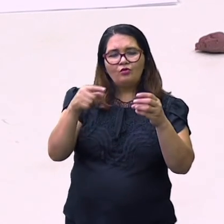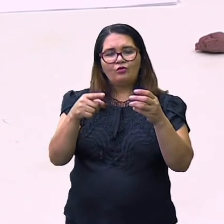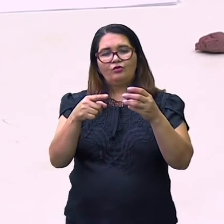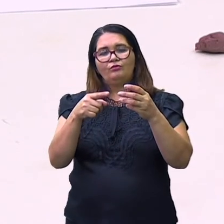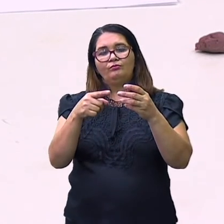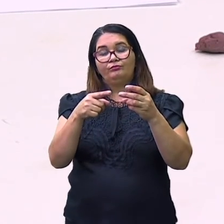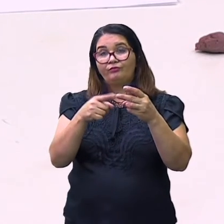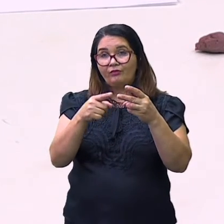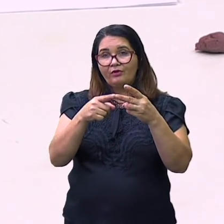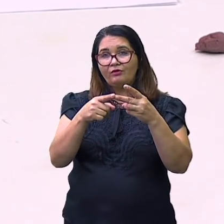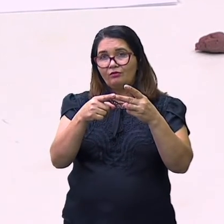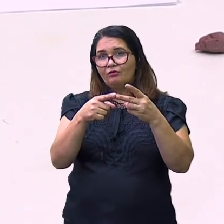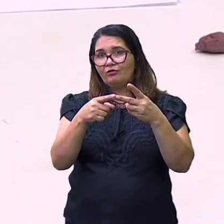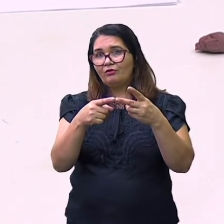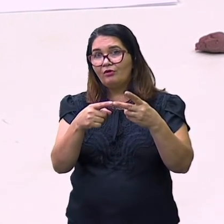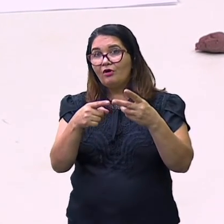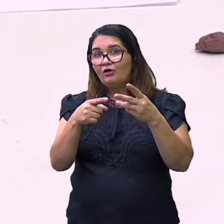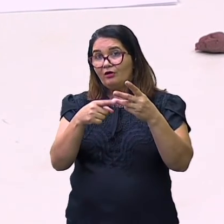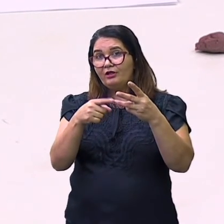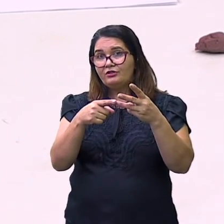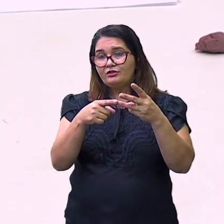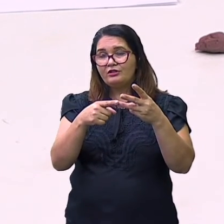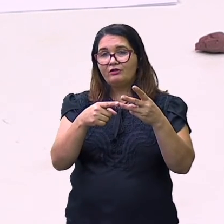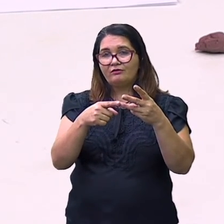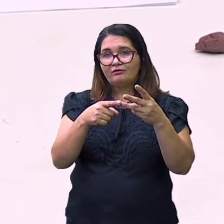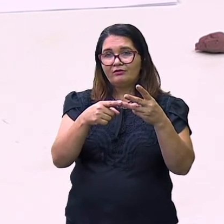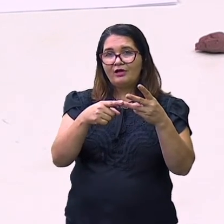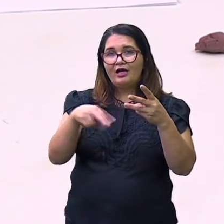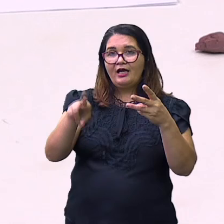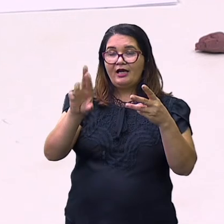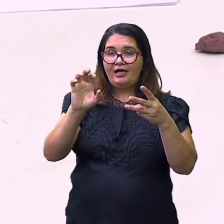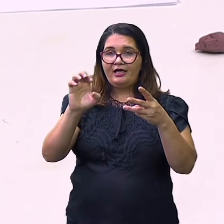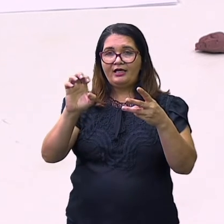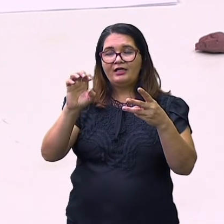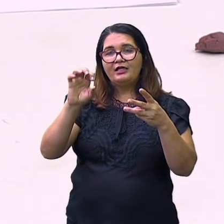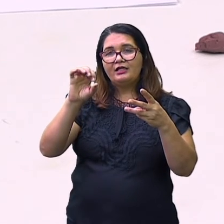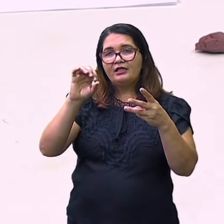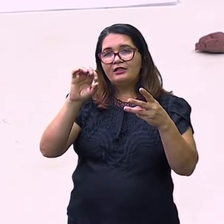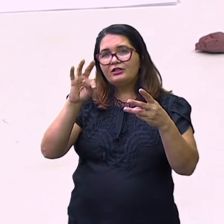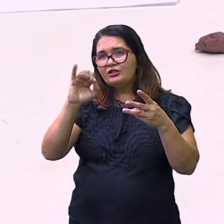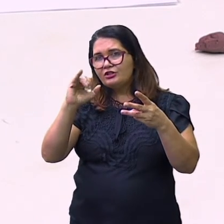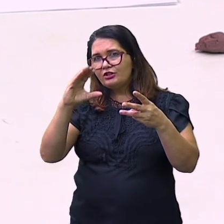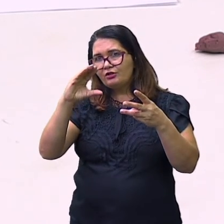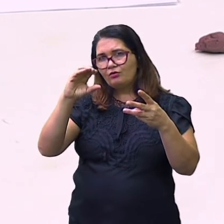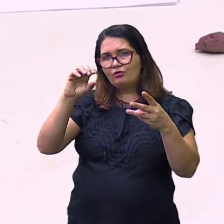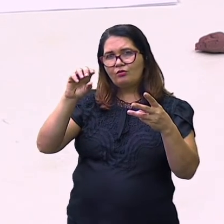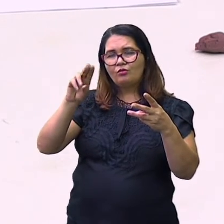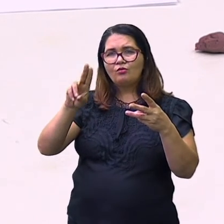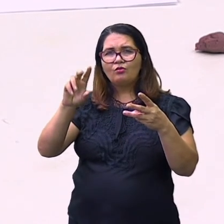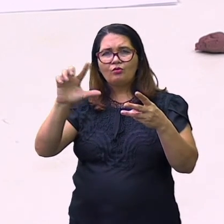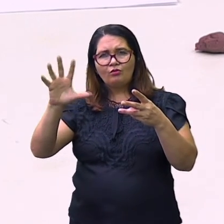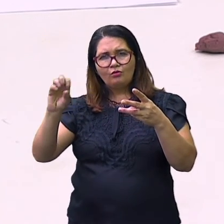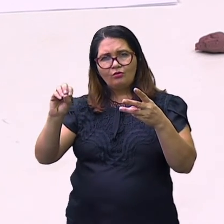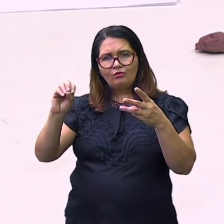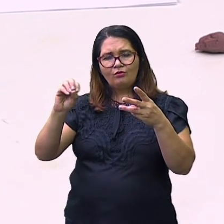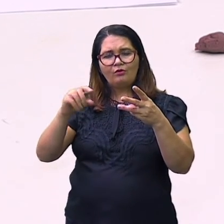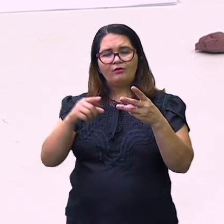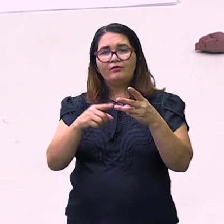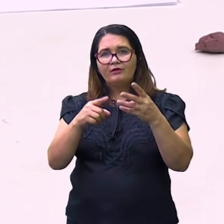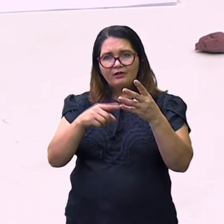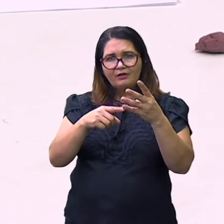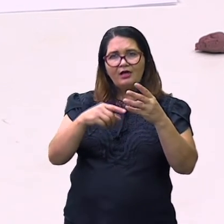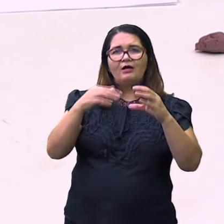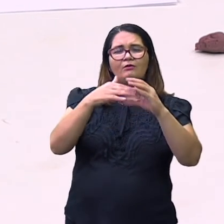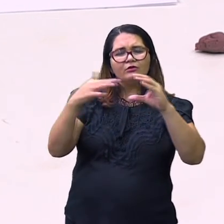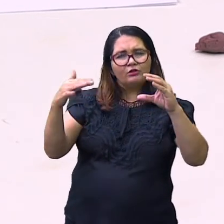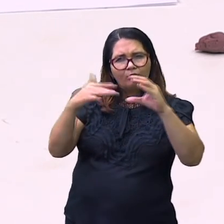endoplasmático, nesse caso, rugoso, porque tem a presença do ribossomo. Nós temos ribossomos, não, aqui são